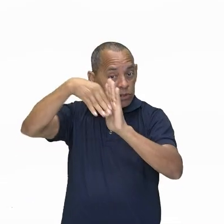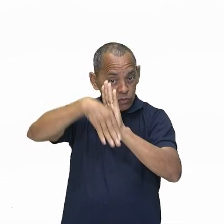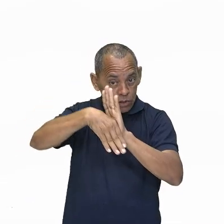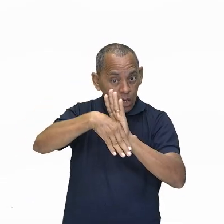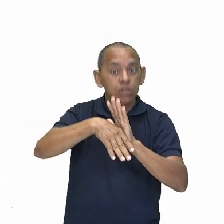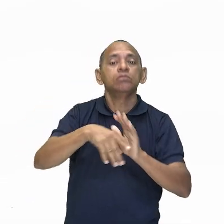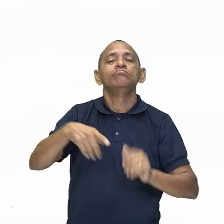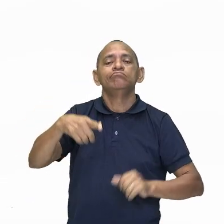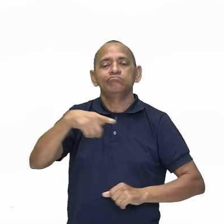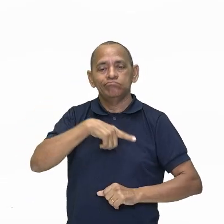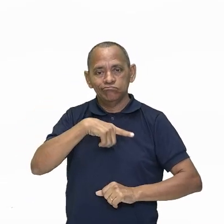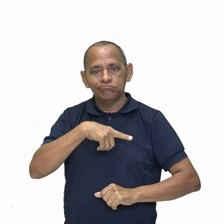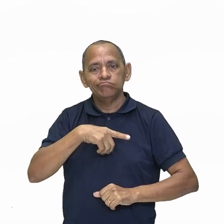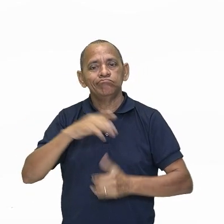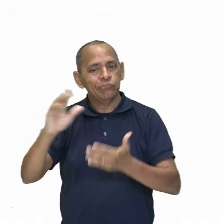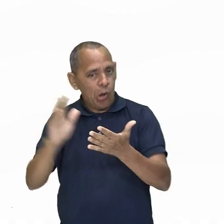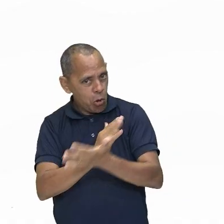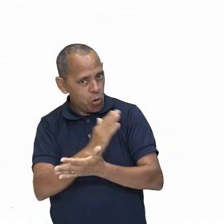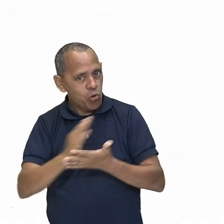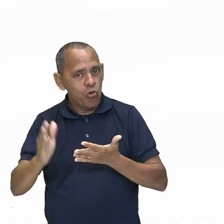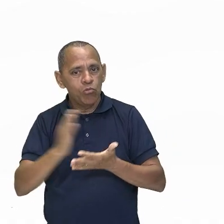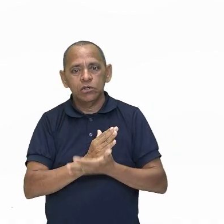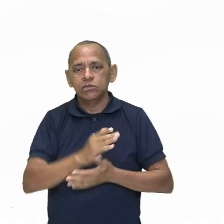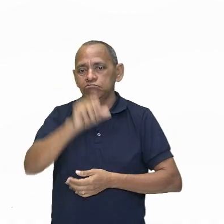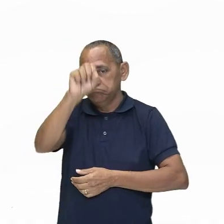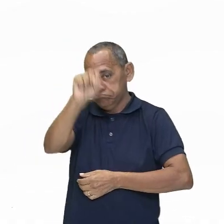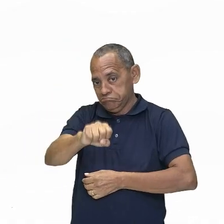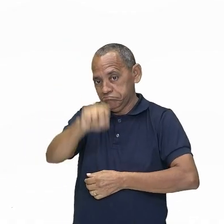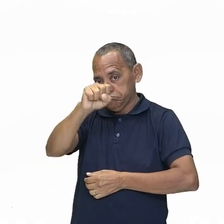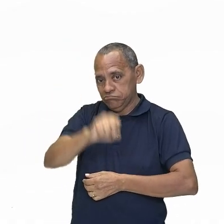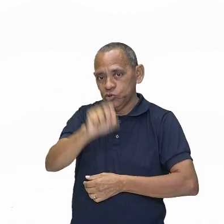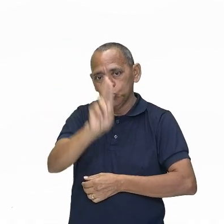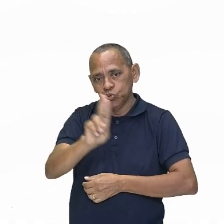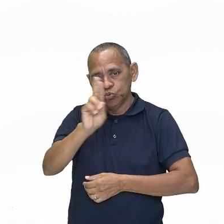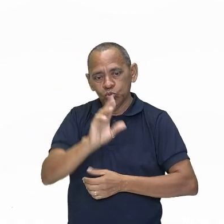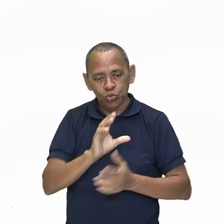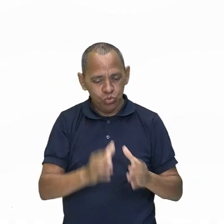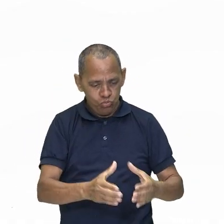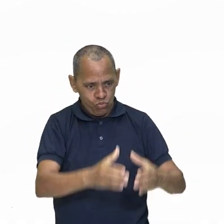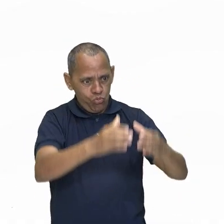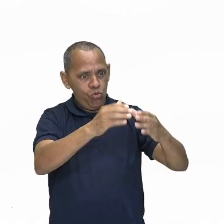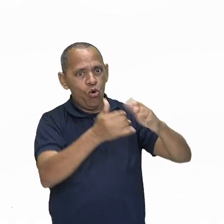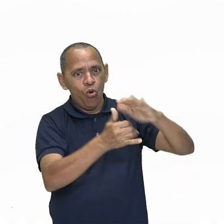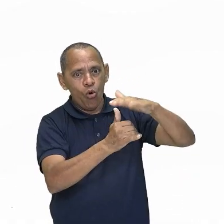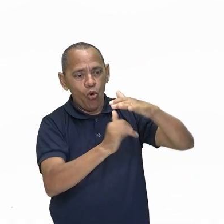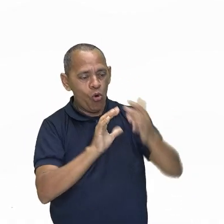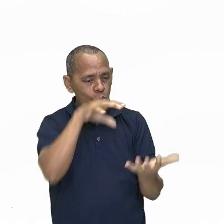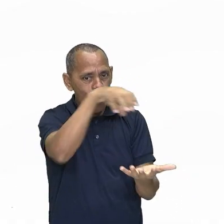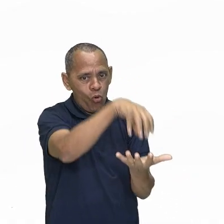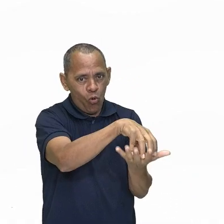Então listamos aqui algumas desvantagens do uso das usinas termonucleares.